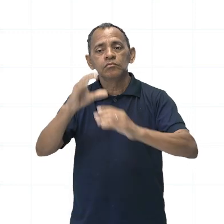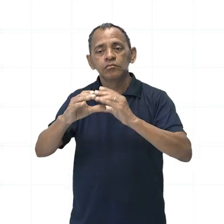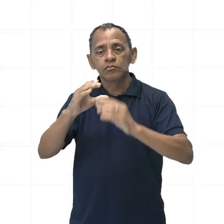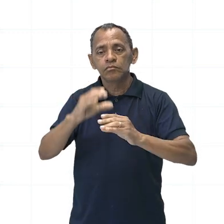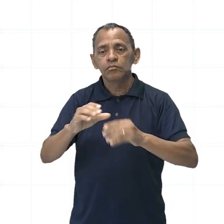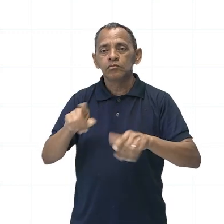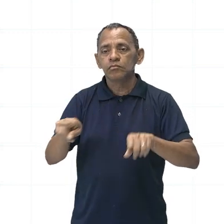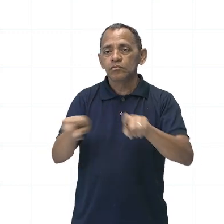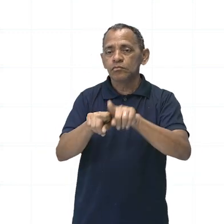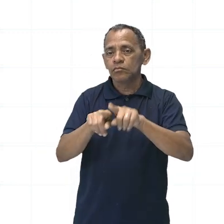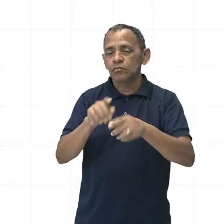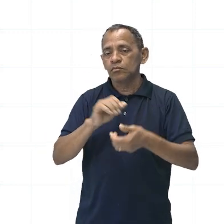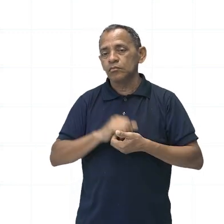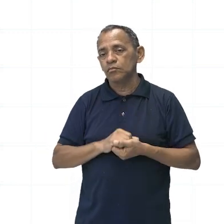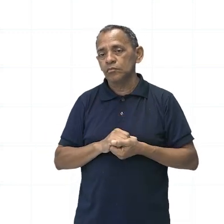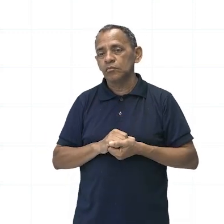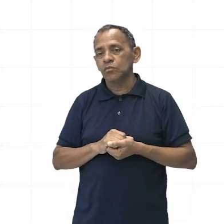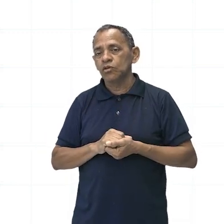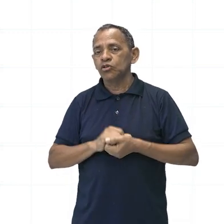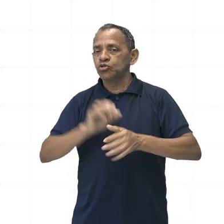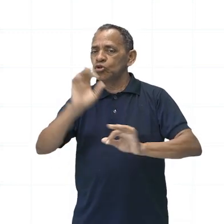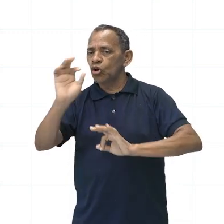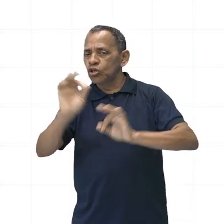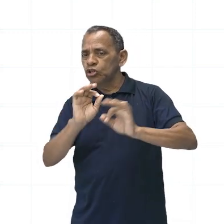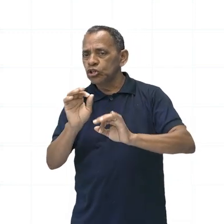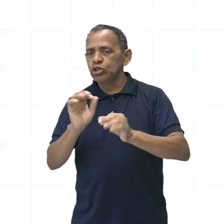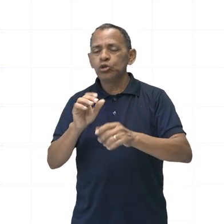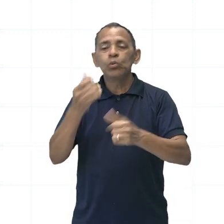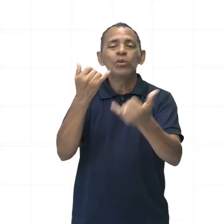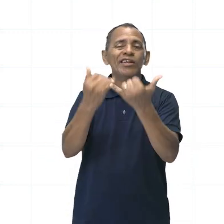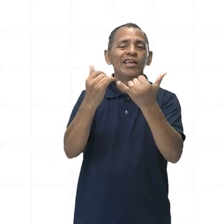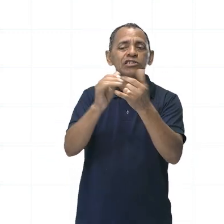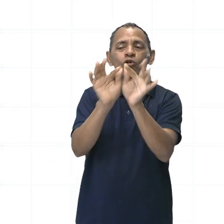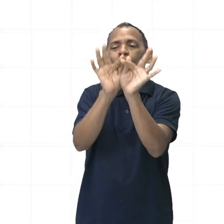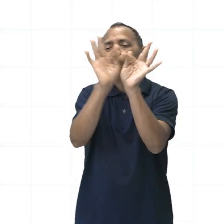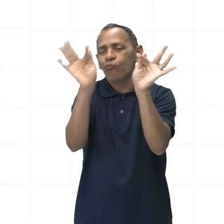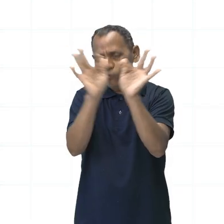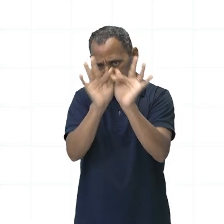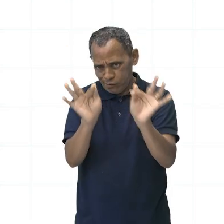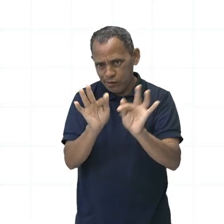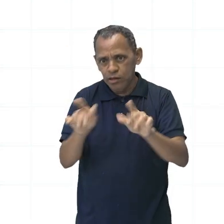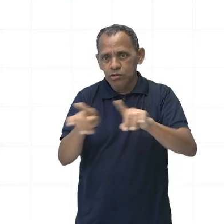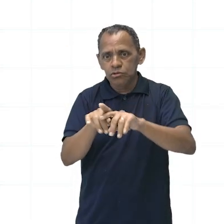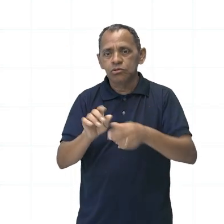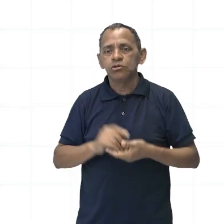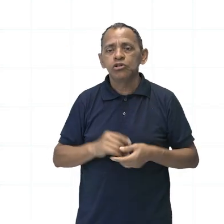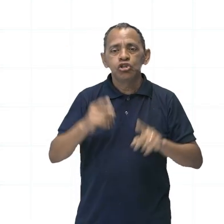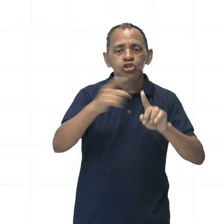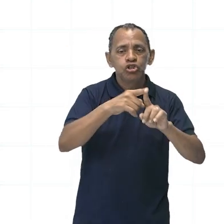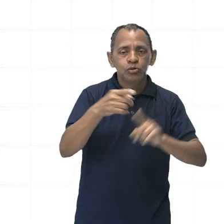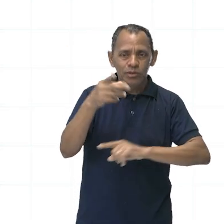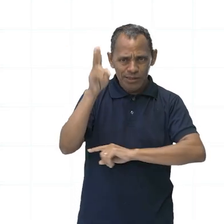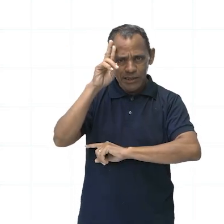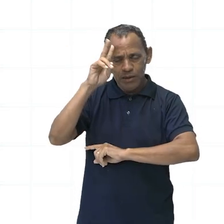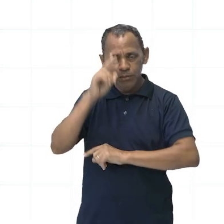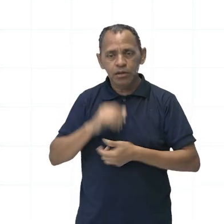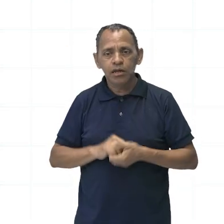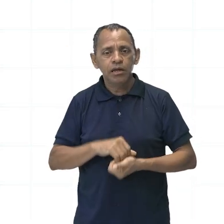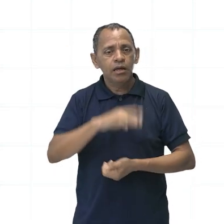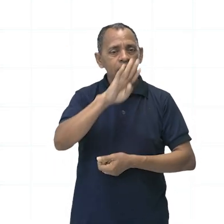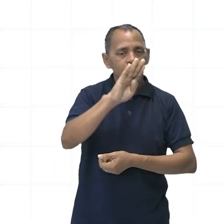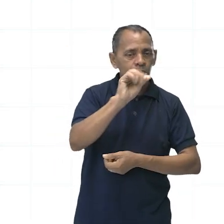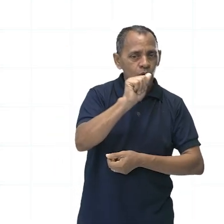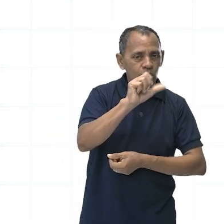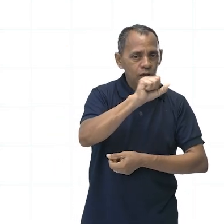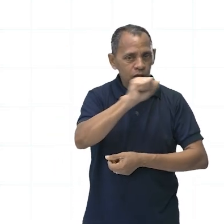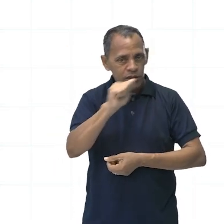os cantores, eles mais ou menos fazem uns versos cantados, né? Tipo lá na Bossa Nova, que as músicas eram cantadas através